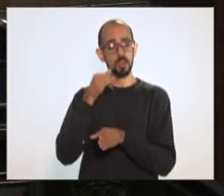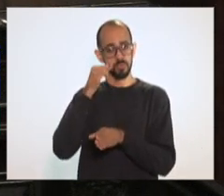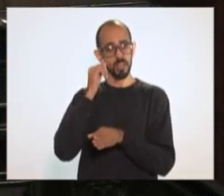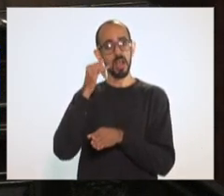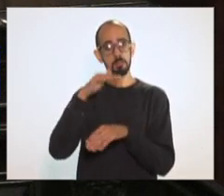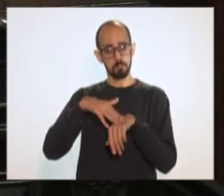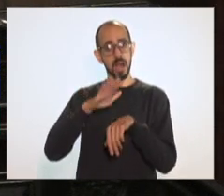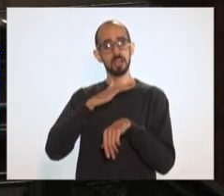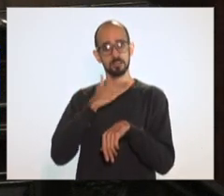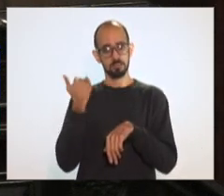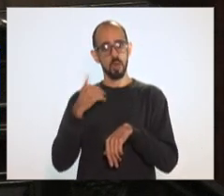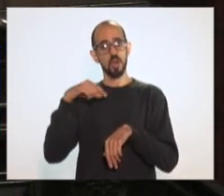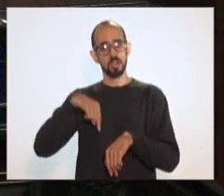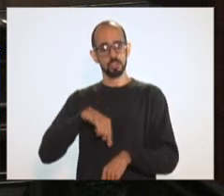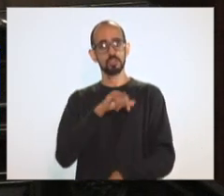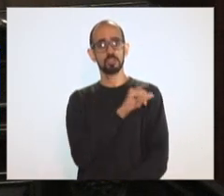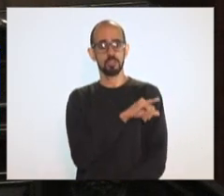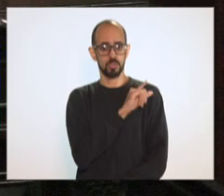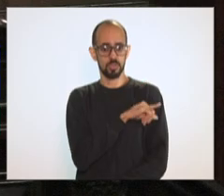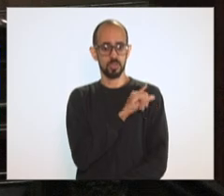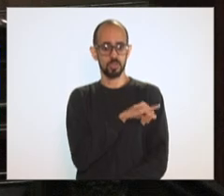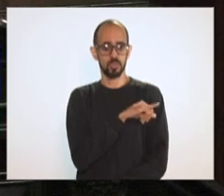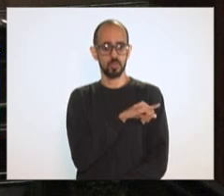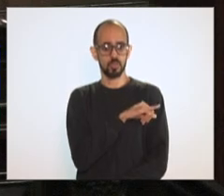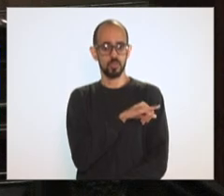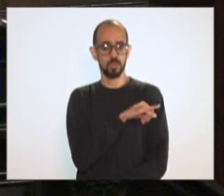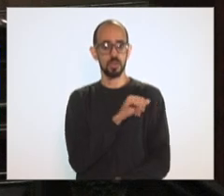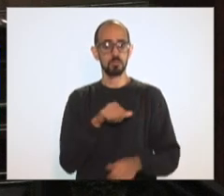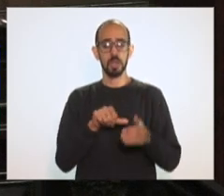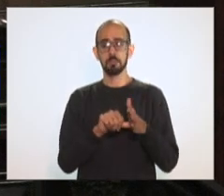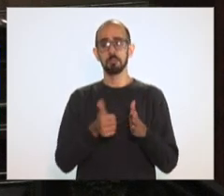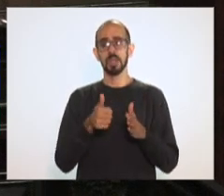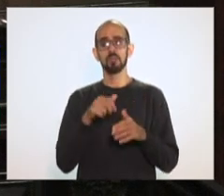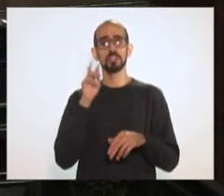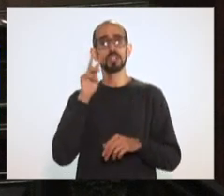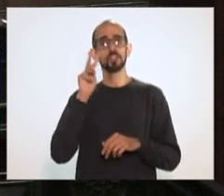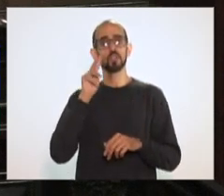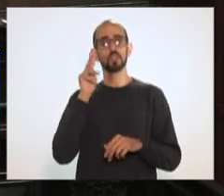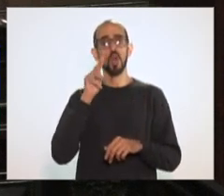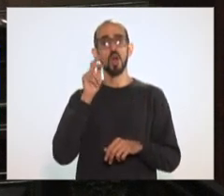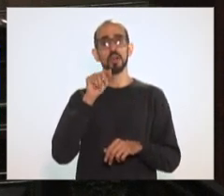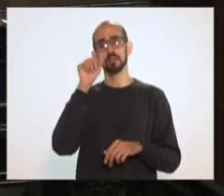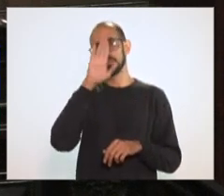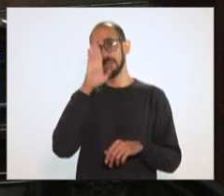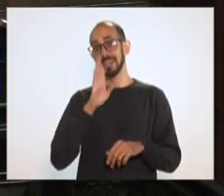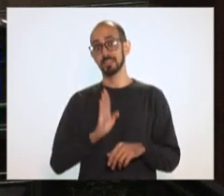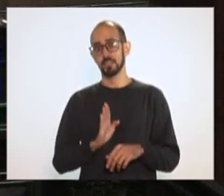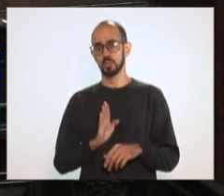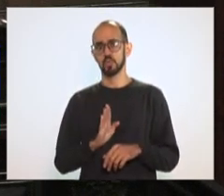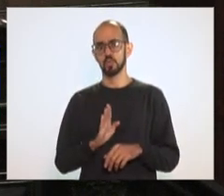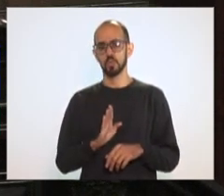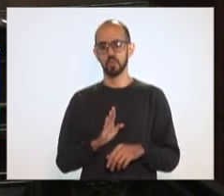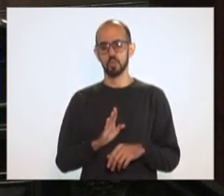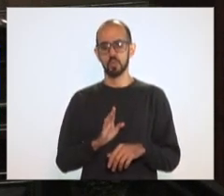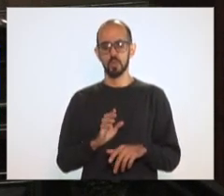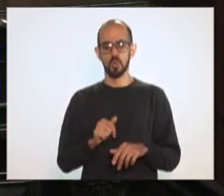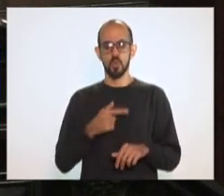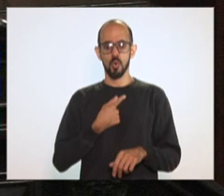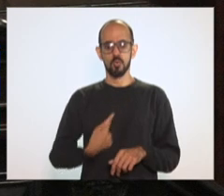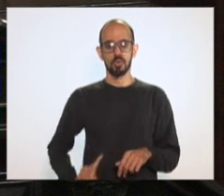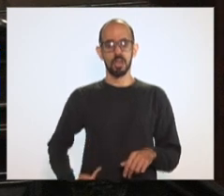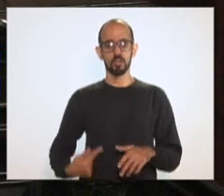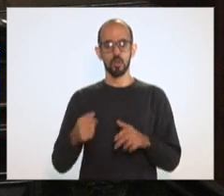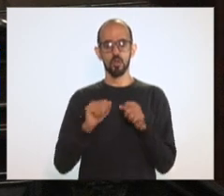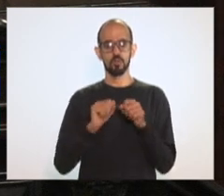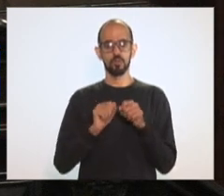Ato contínuo, pela primeira vez, repito, na história do Rio de Janeiro e na história do Brasil durante a pandemia, o governador fez